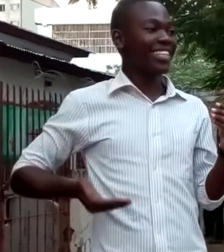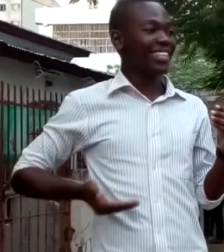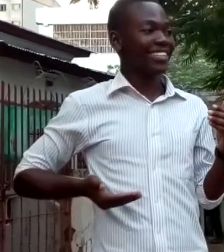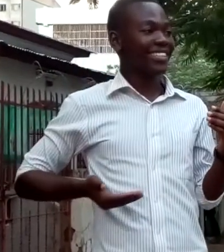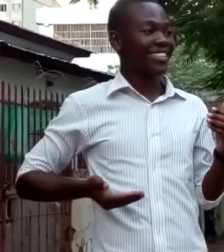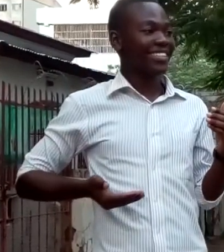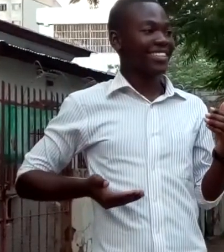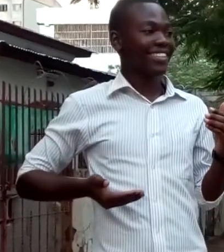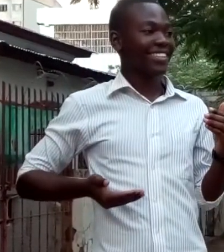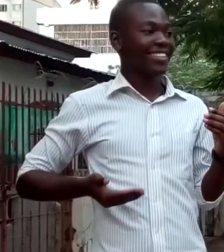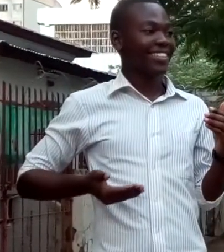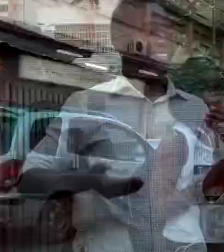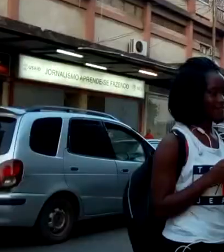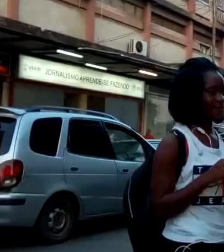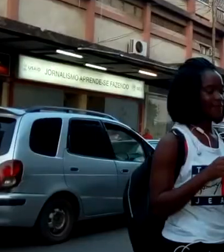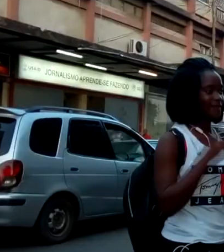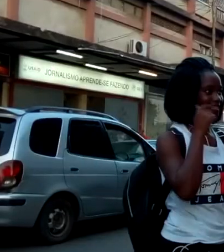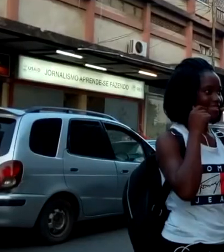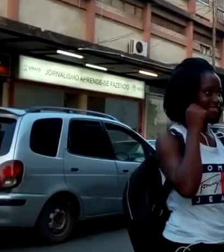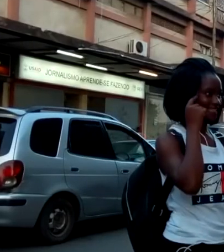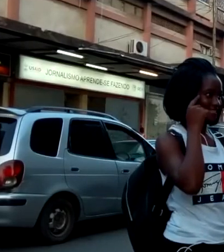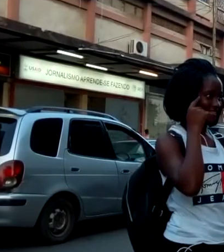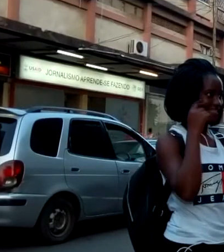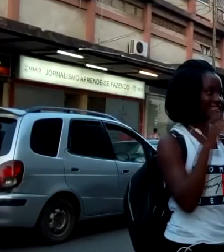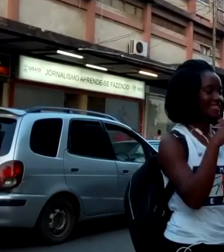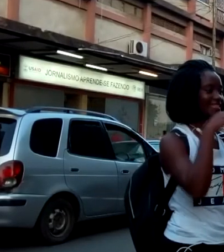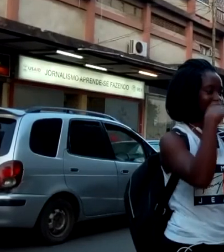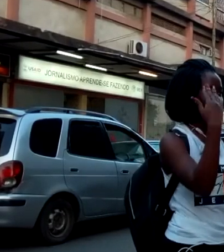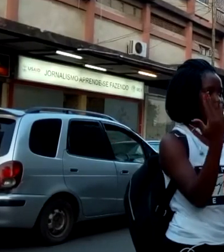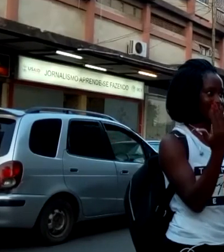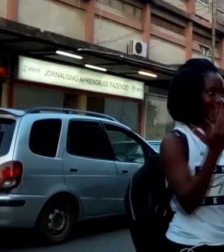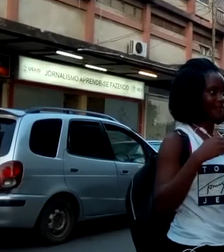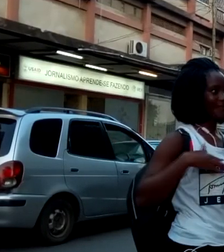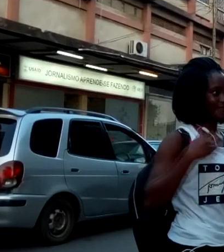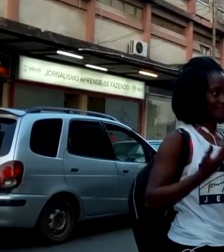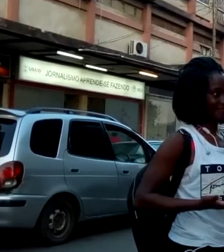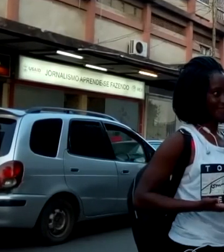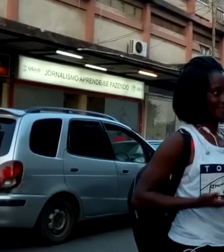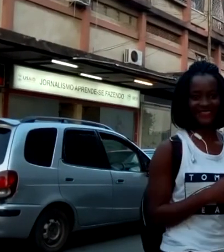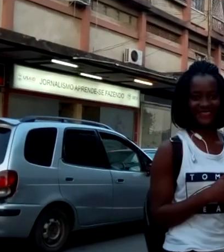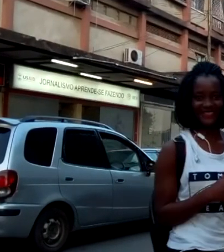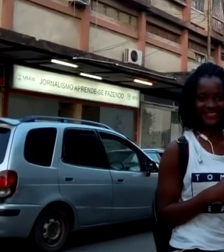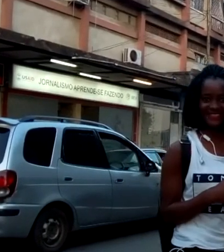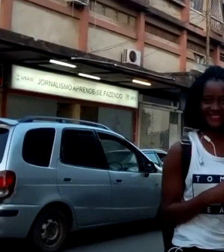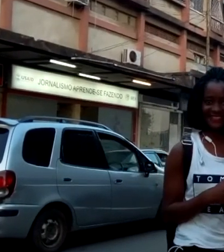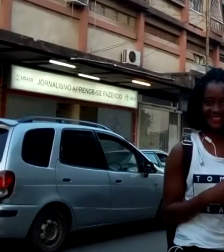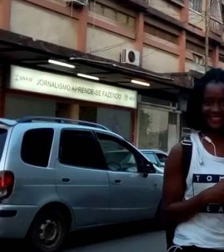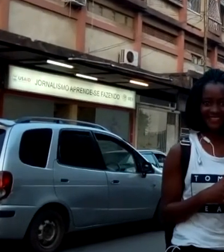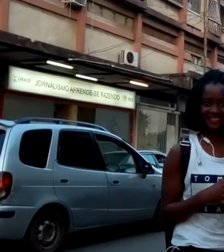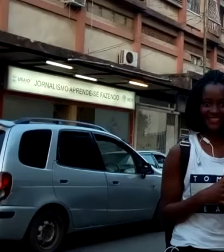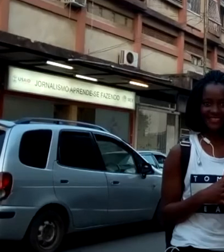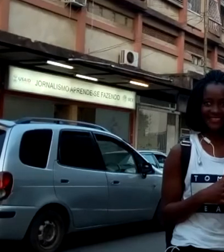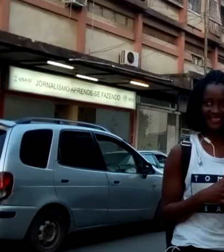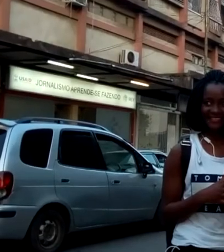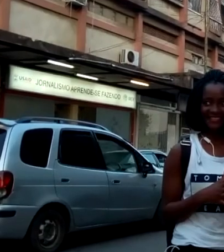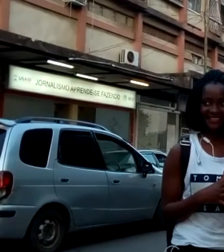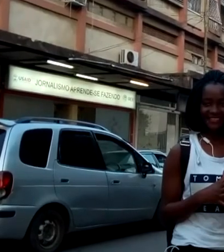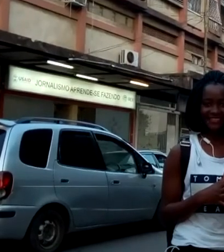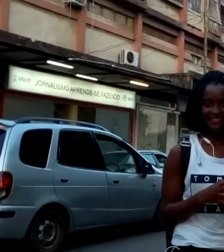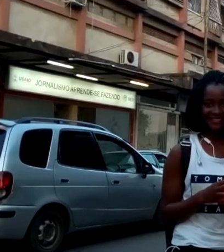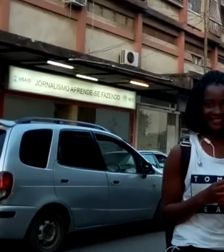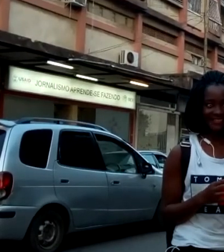da mulher. Feliz dia da mulher. Não se